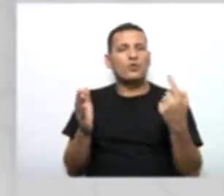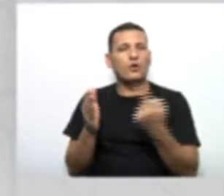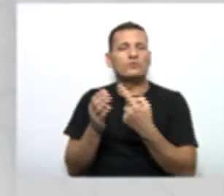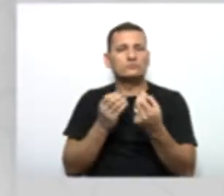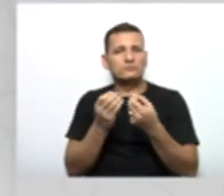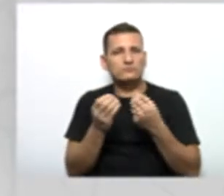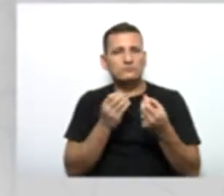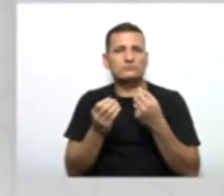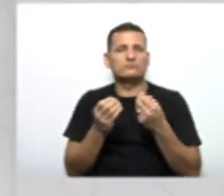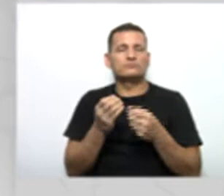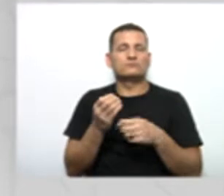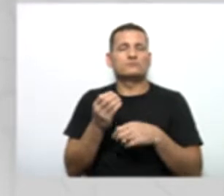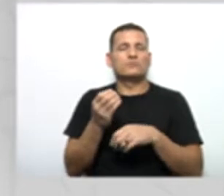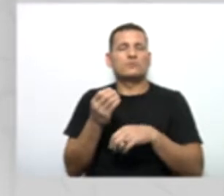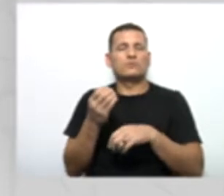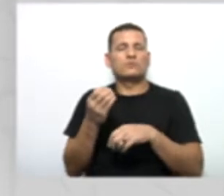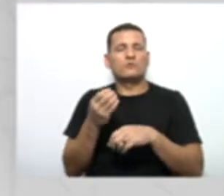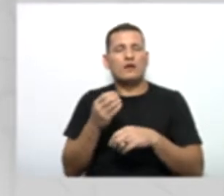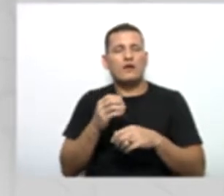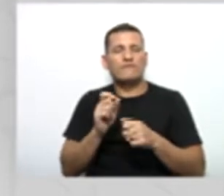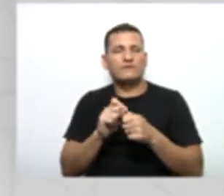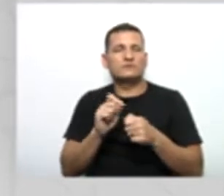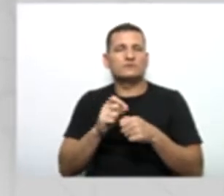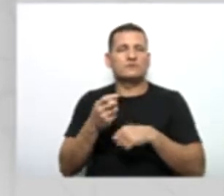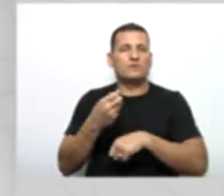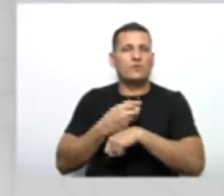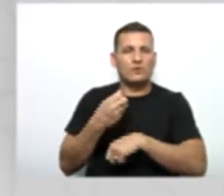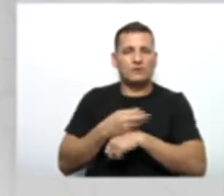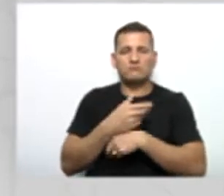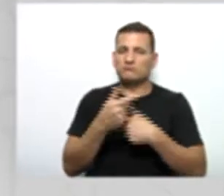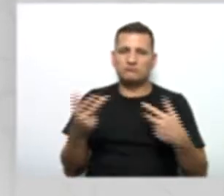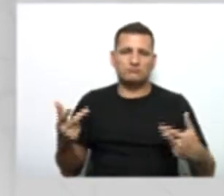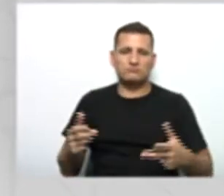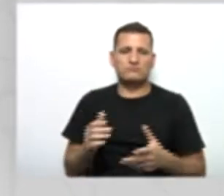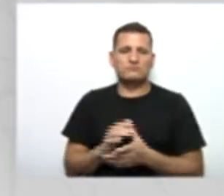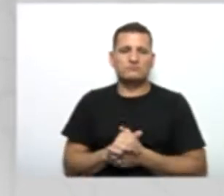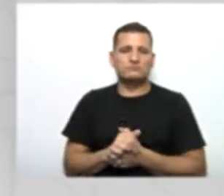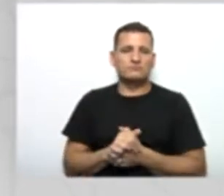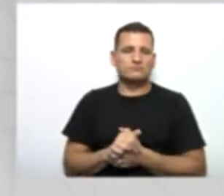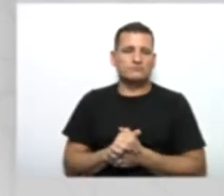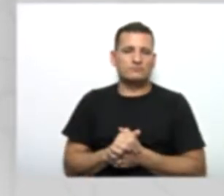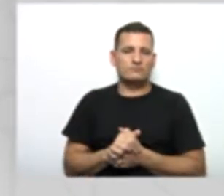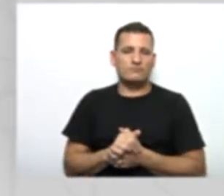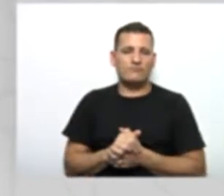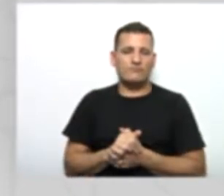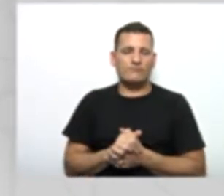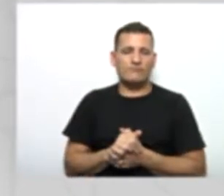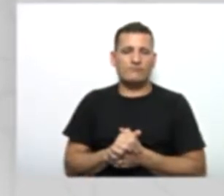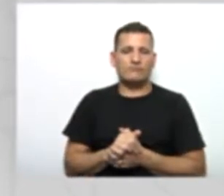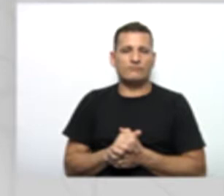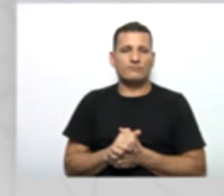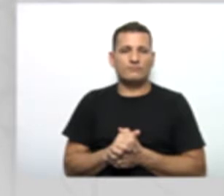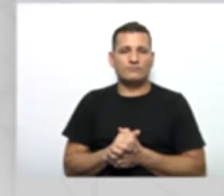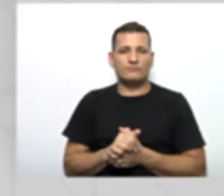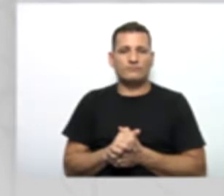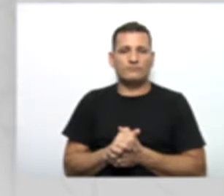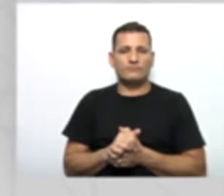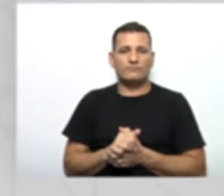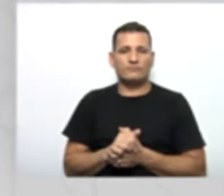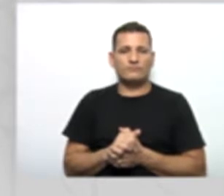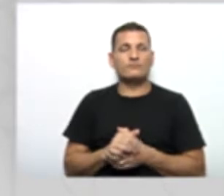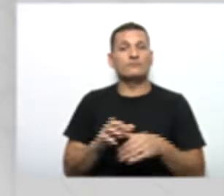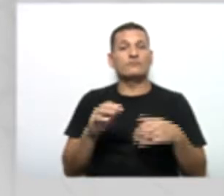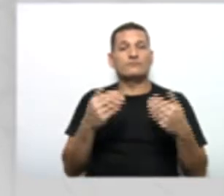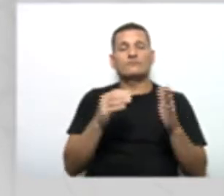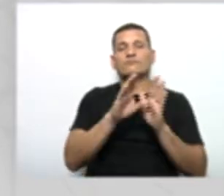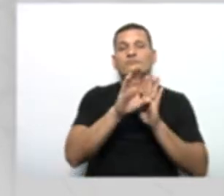gente orienta nossas ações. Algum comentário, professor Cássio, sobre esse tema? Sim, professor Wesley. Como o próprio